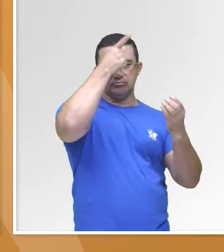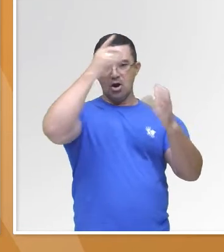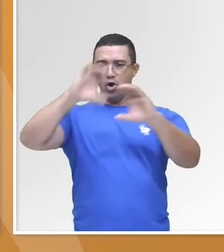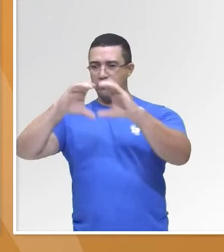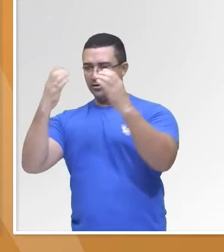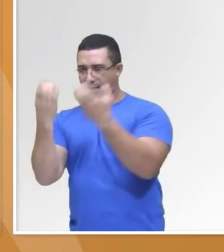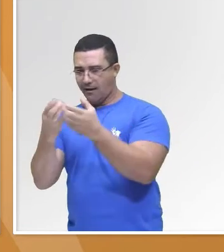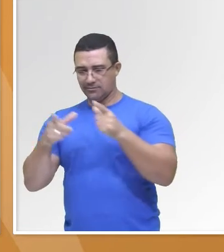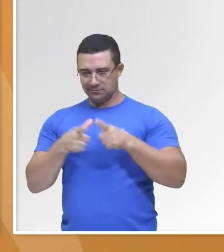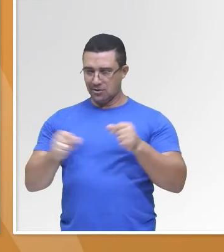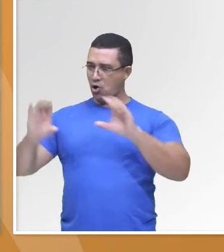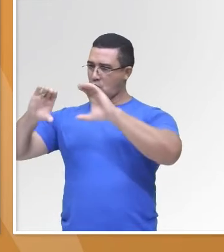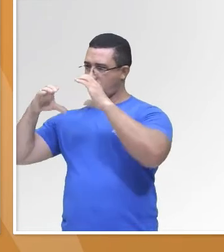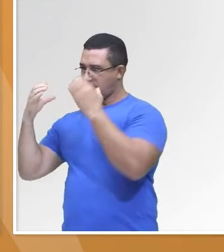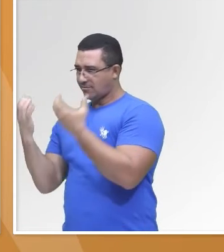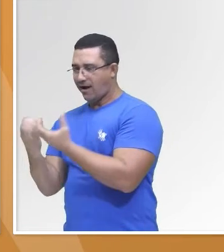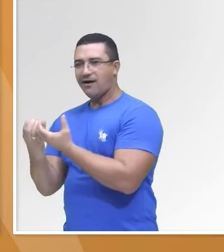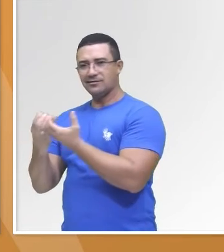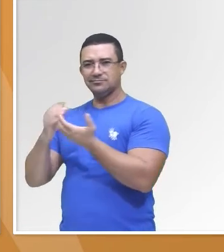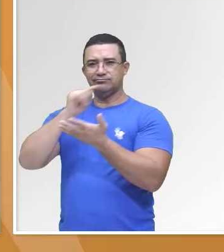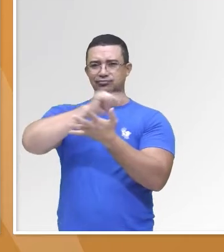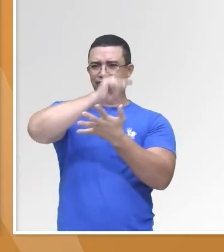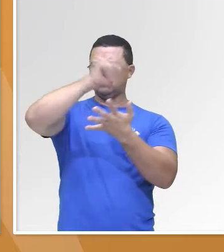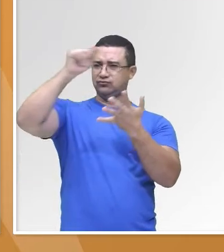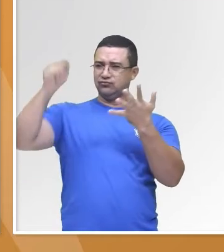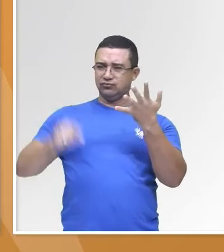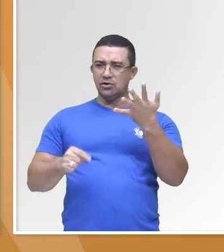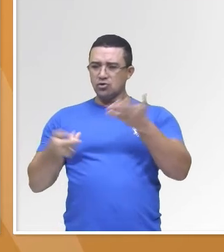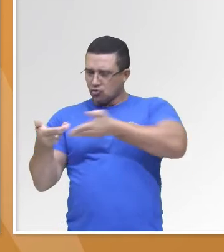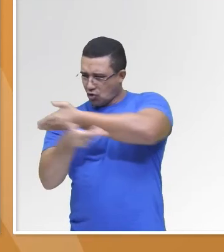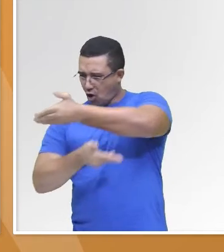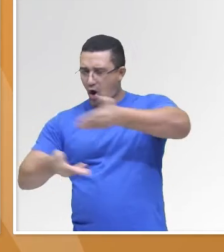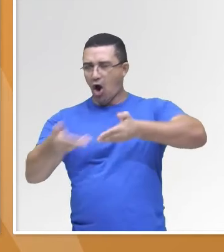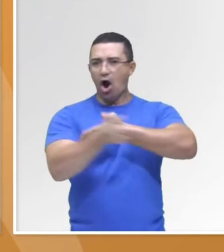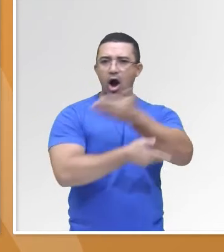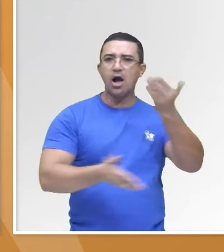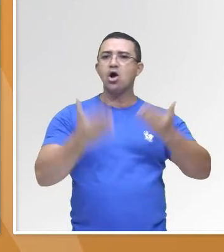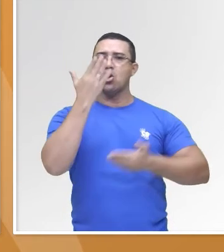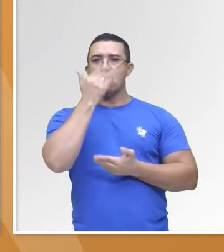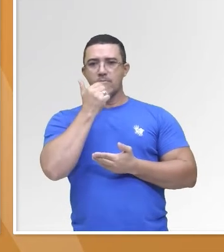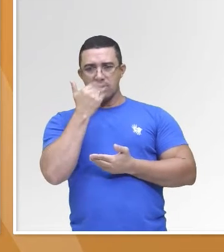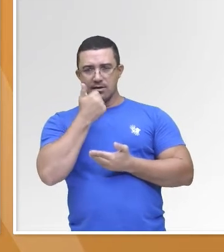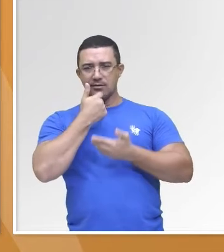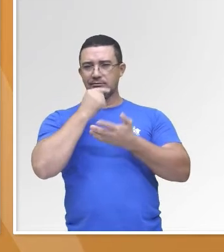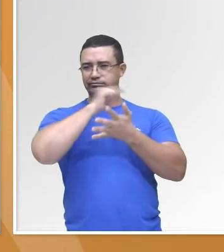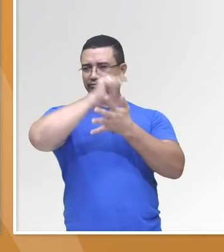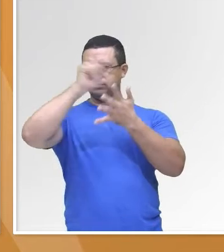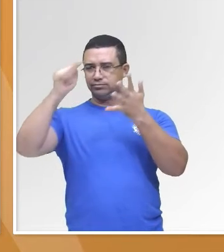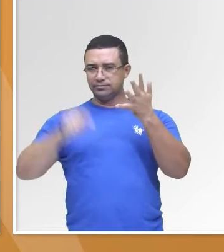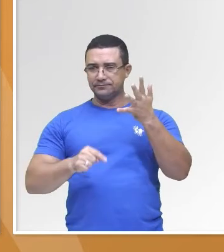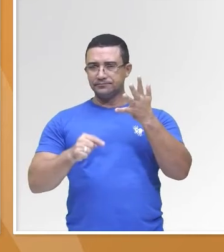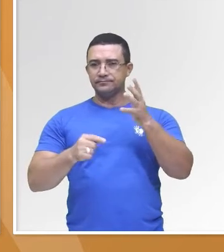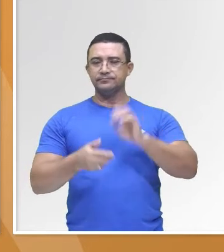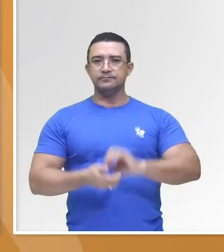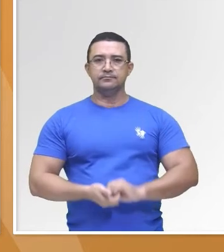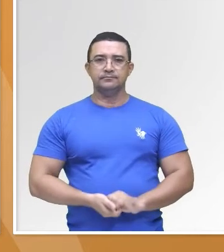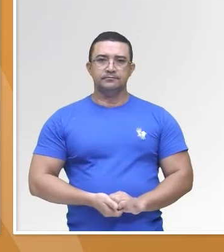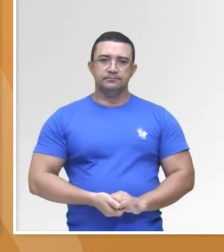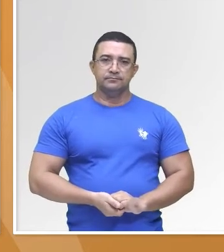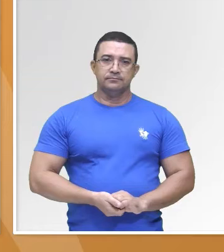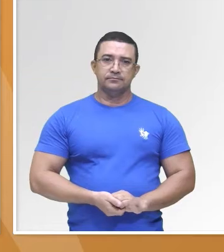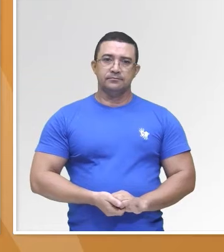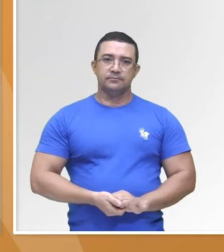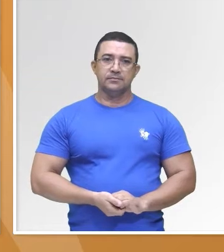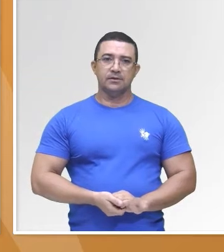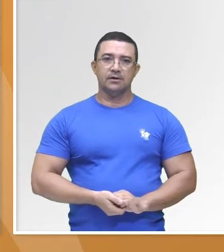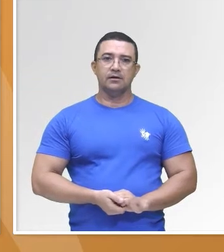ali o mercado interno e estabelecer trocas entre eles, certo? Depois disso, a gente vai ver como